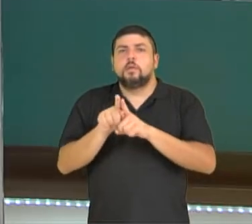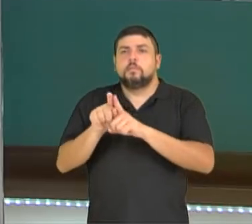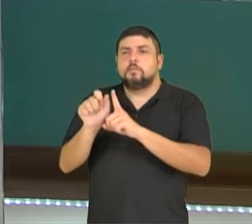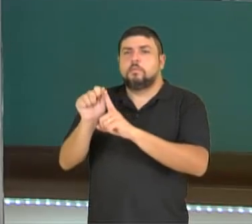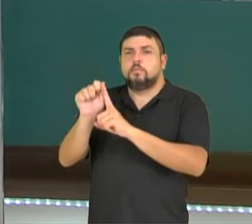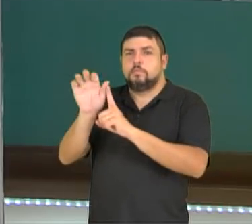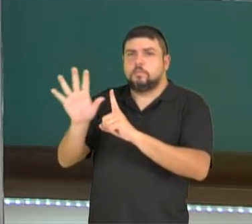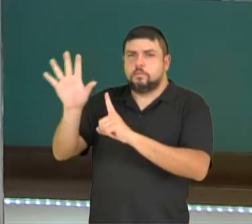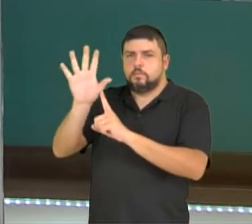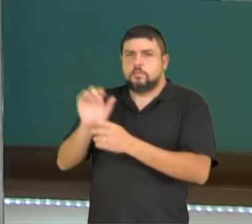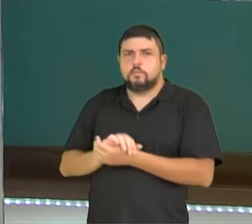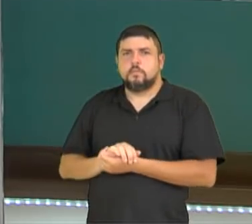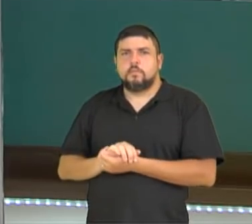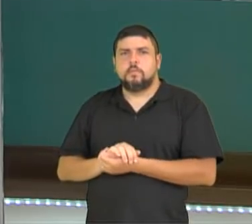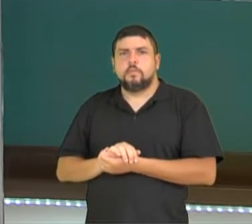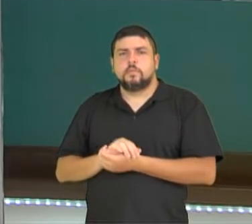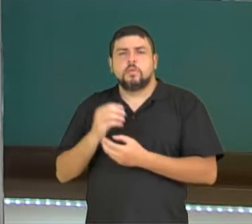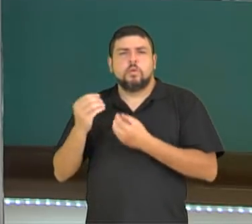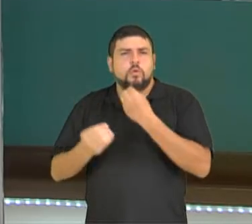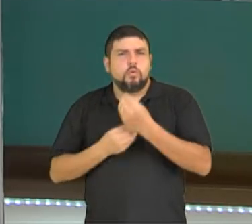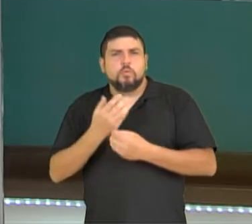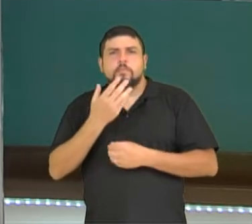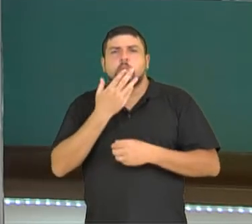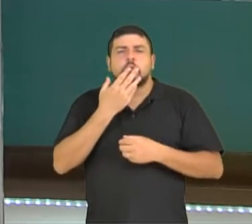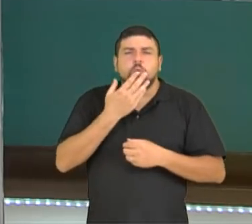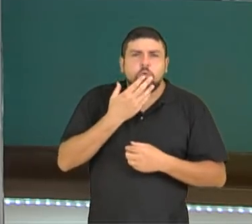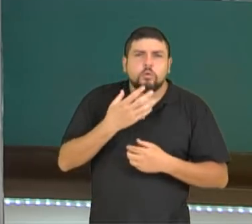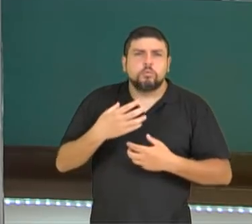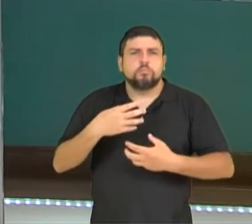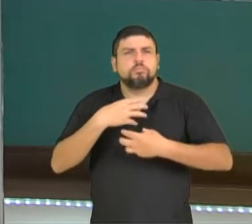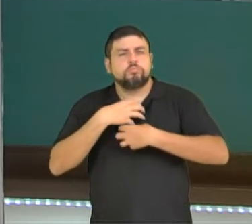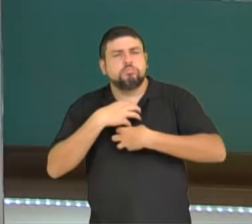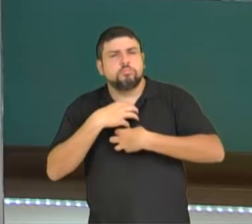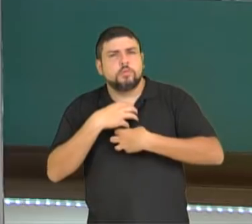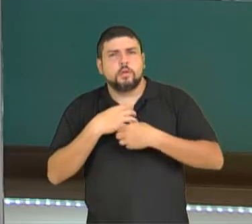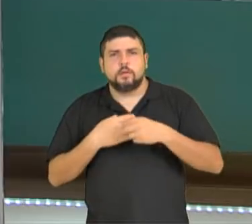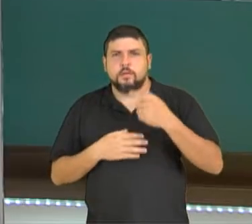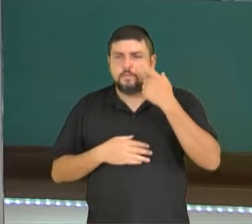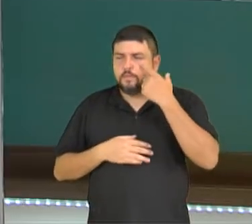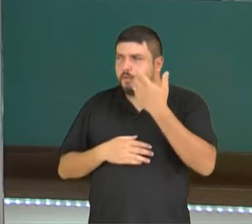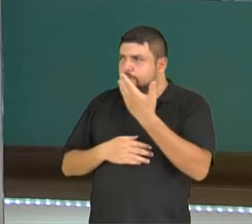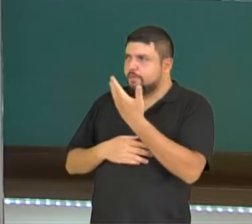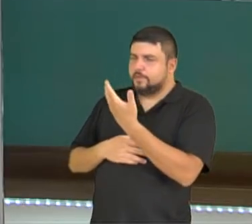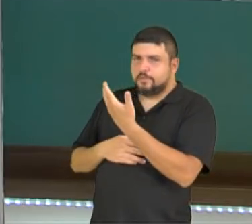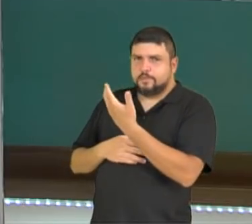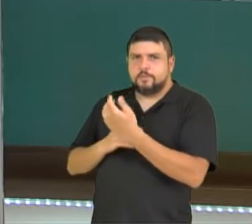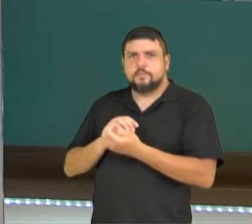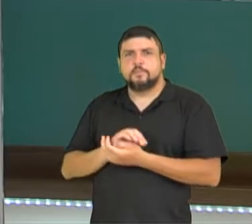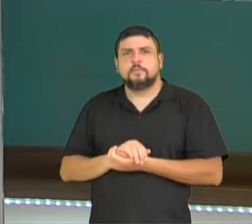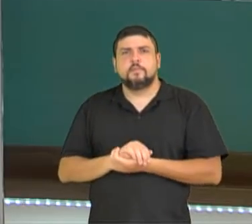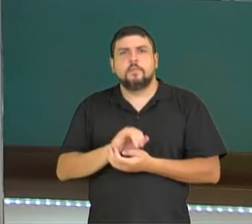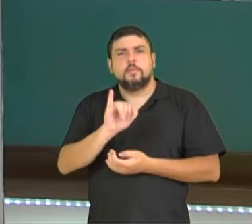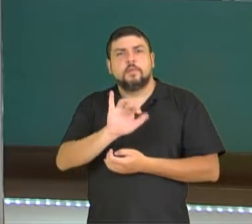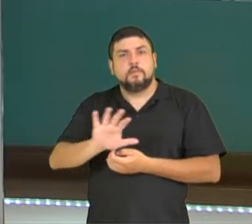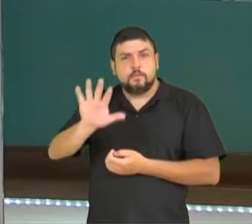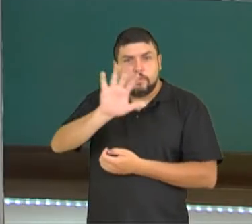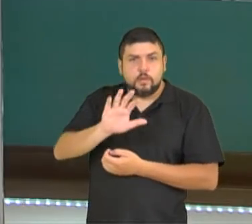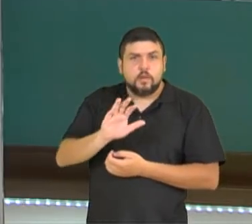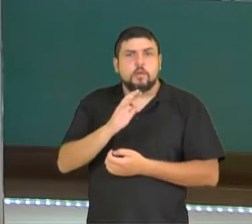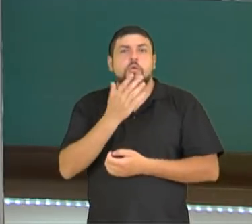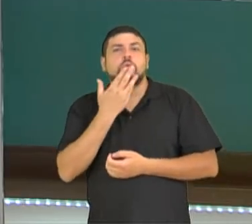verbal. As imagens, cores e formatos. Voltando aqui, temos sim, imagens, cores,